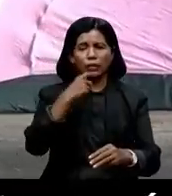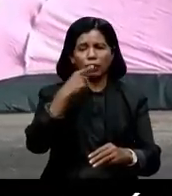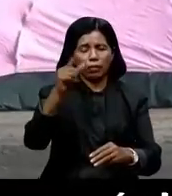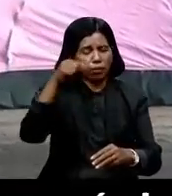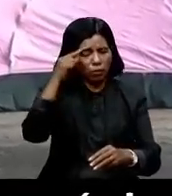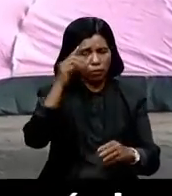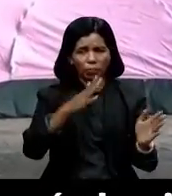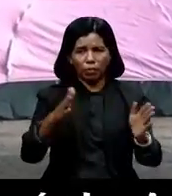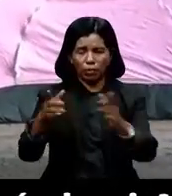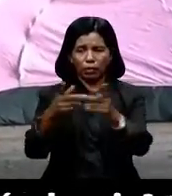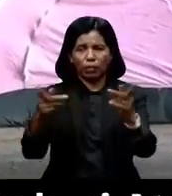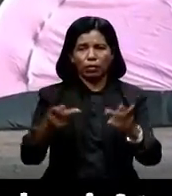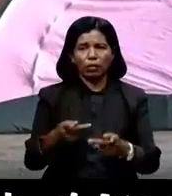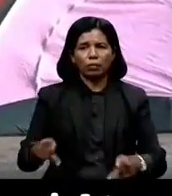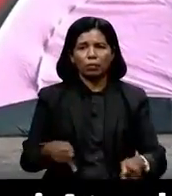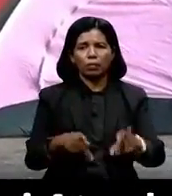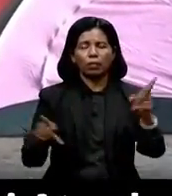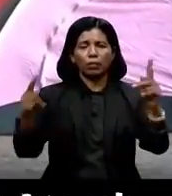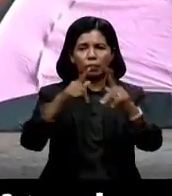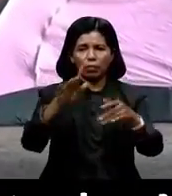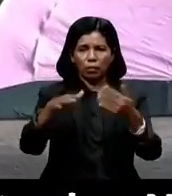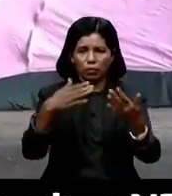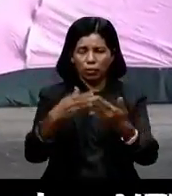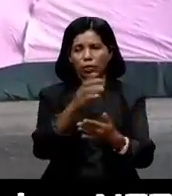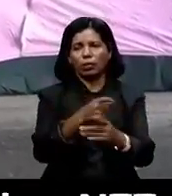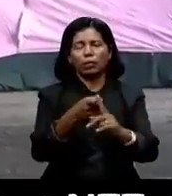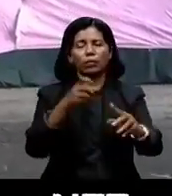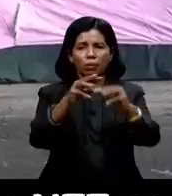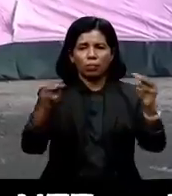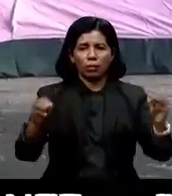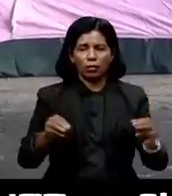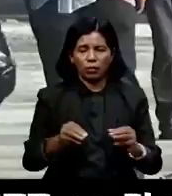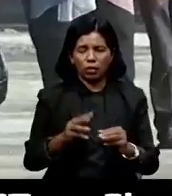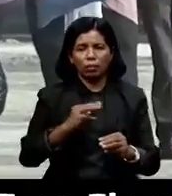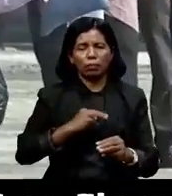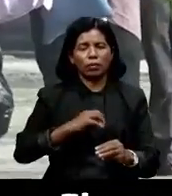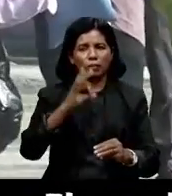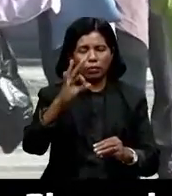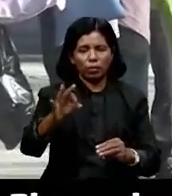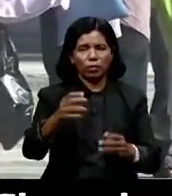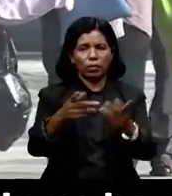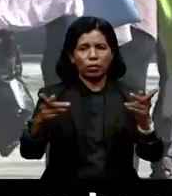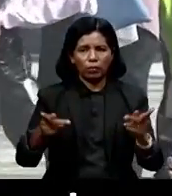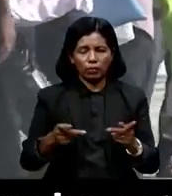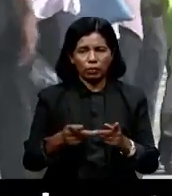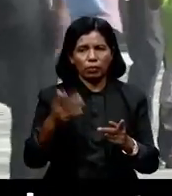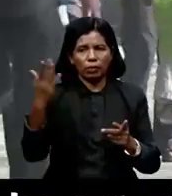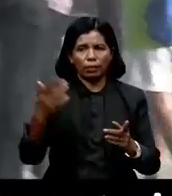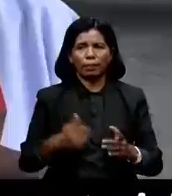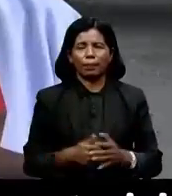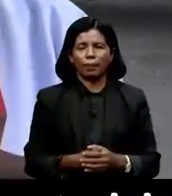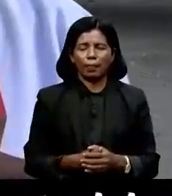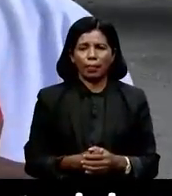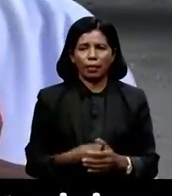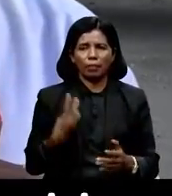governo prepara uma facilidade pública para peregrinos Sira, Rússia Município Mano Fahi e a FAT em concentração. Peregrinos Sira, se sai do